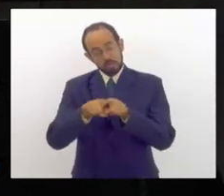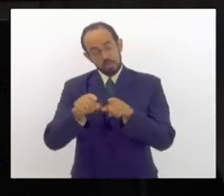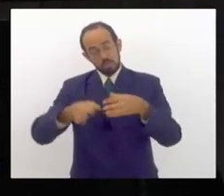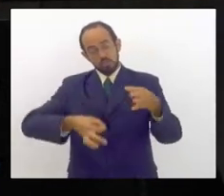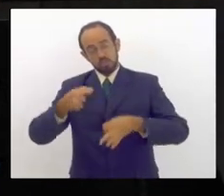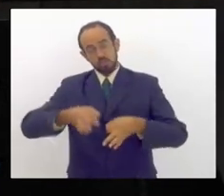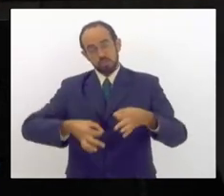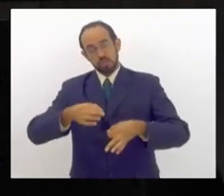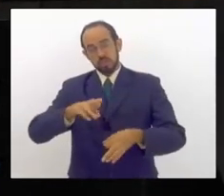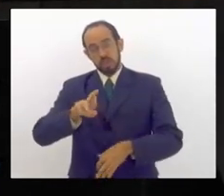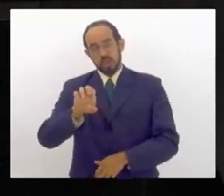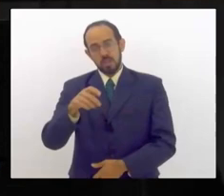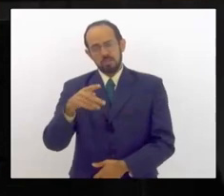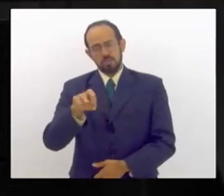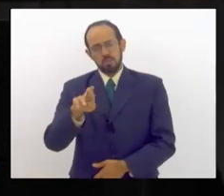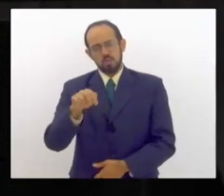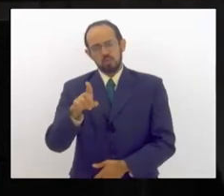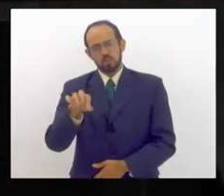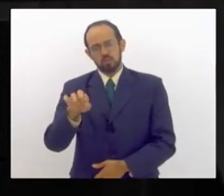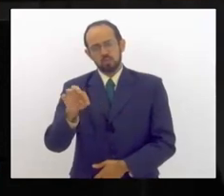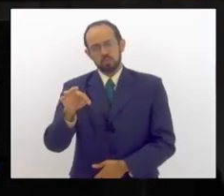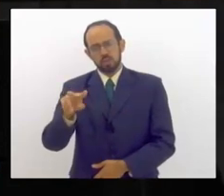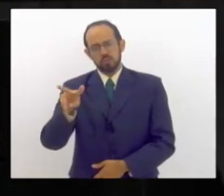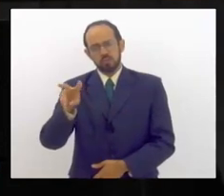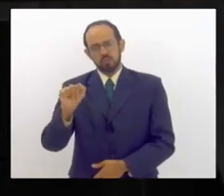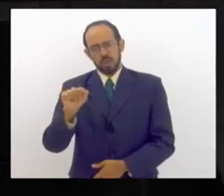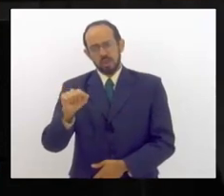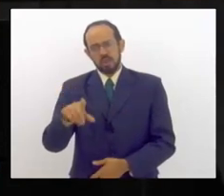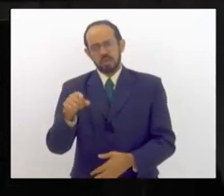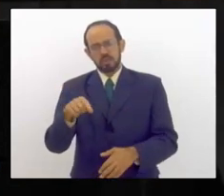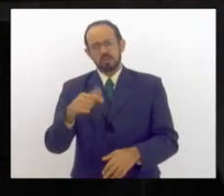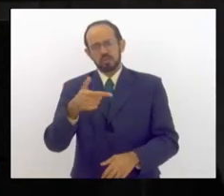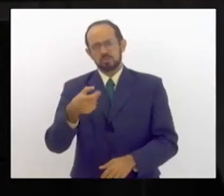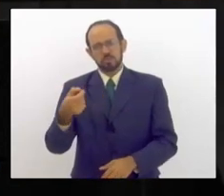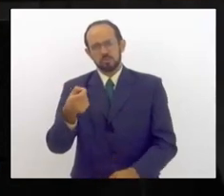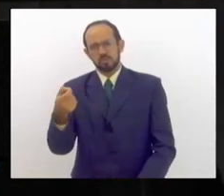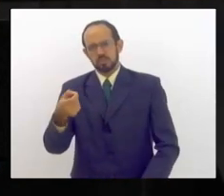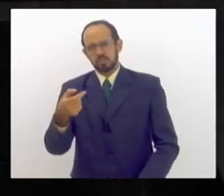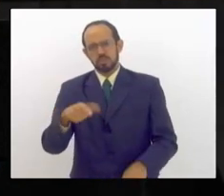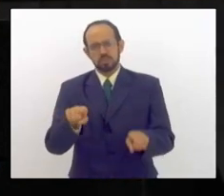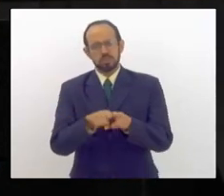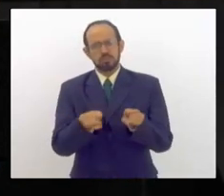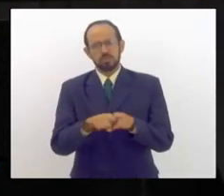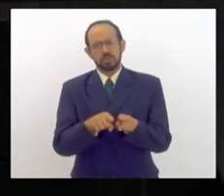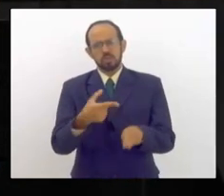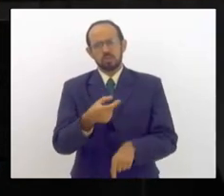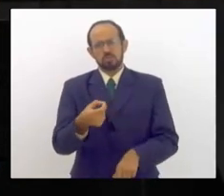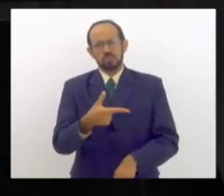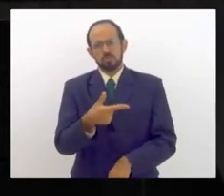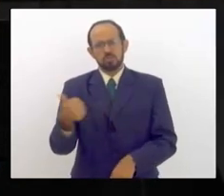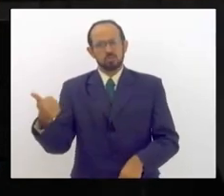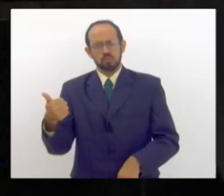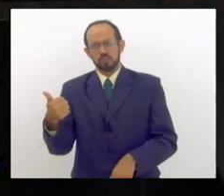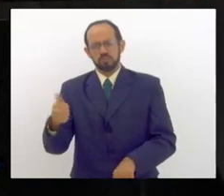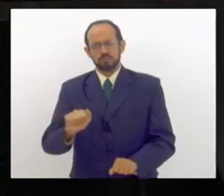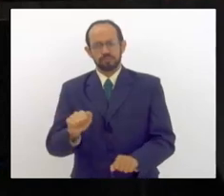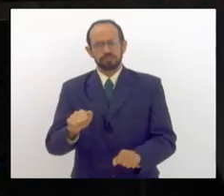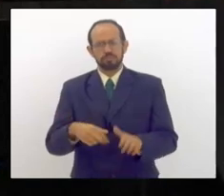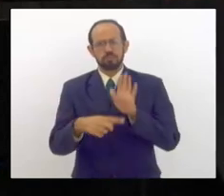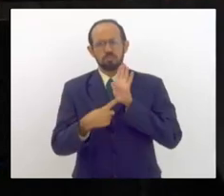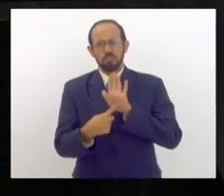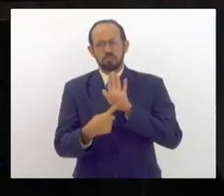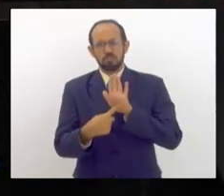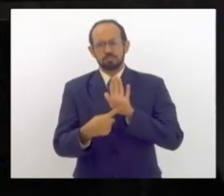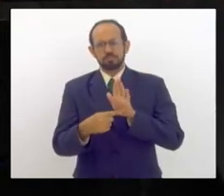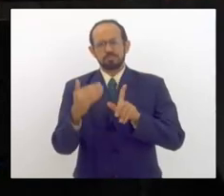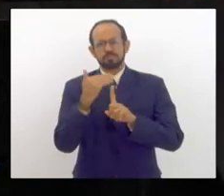Reprodutiva, realizado no ano 2020-2021 pela Organização Criora, revela que mais da metade das